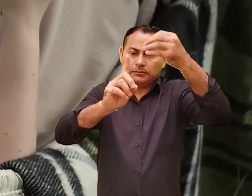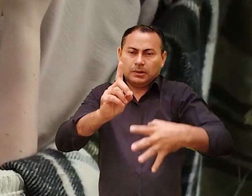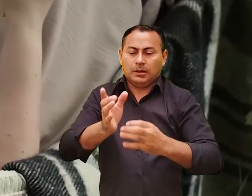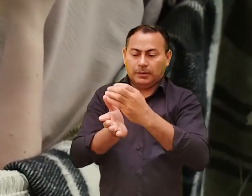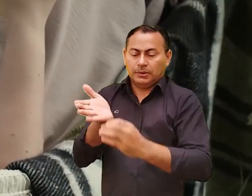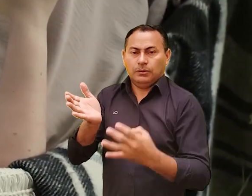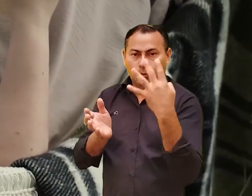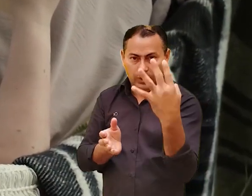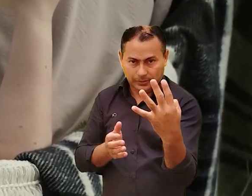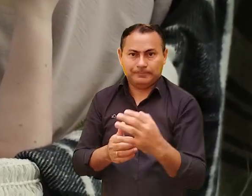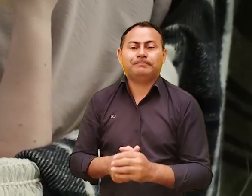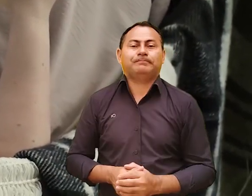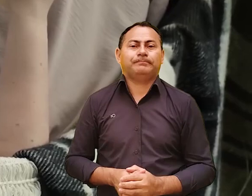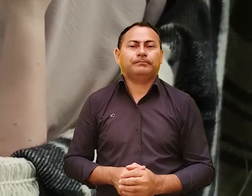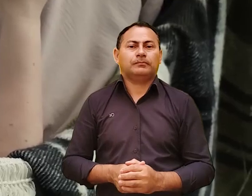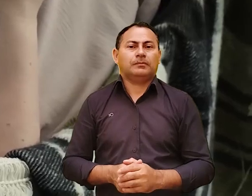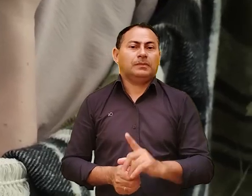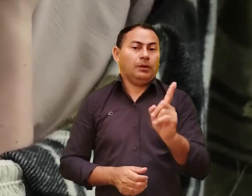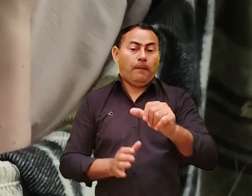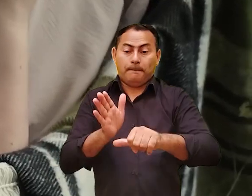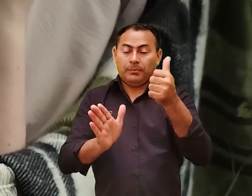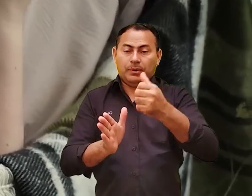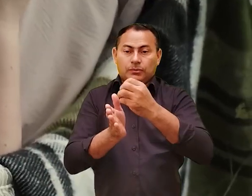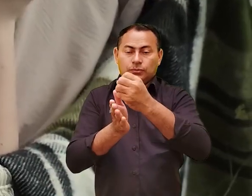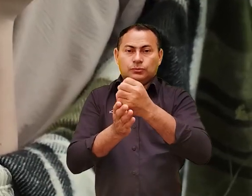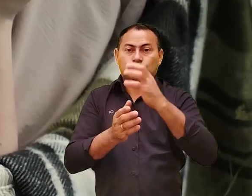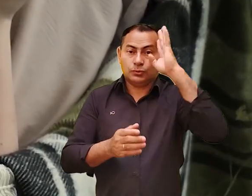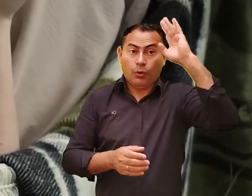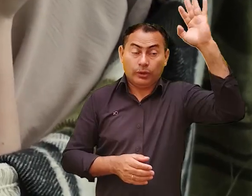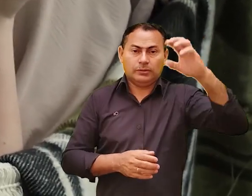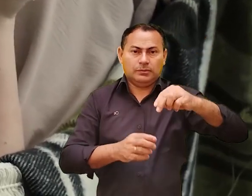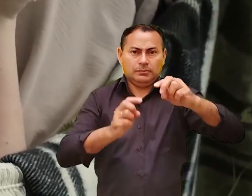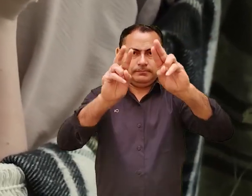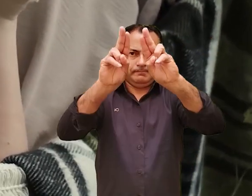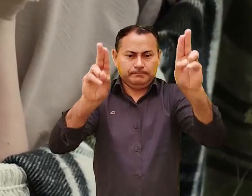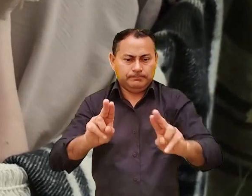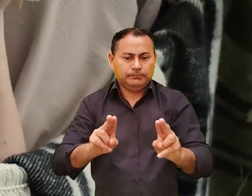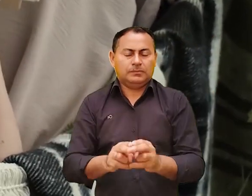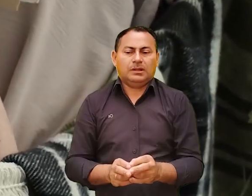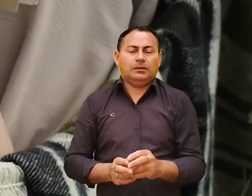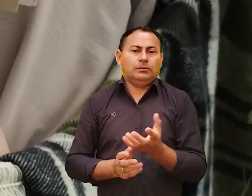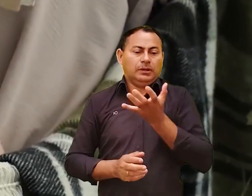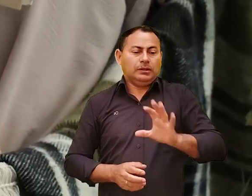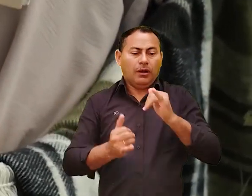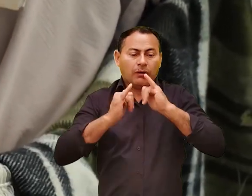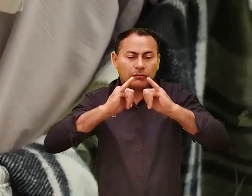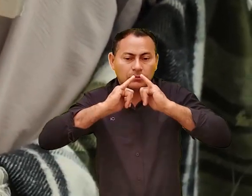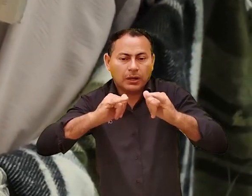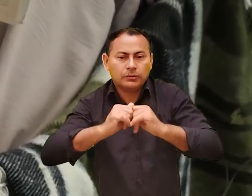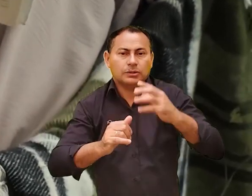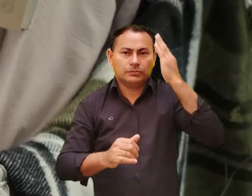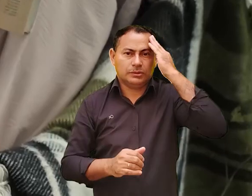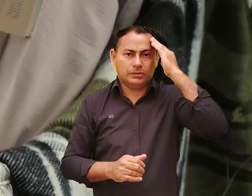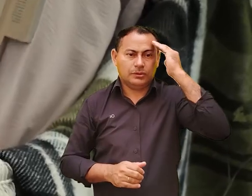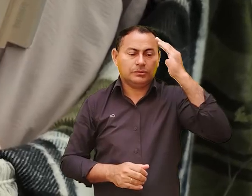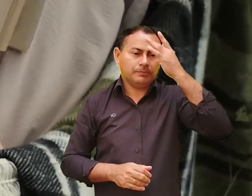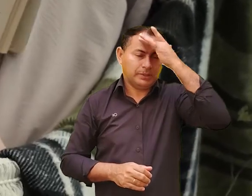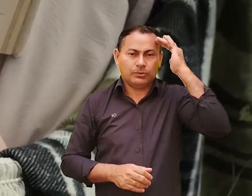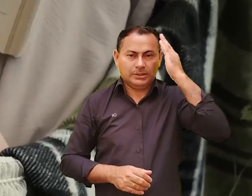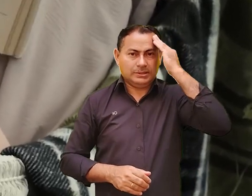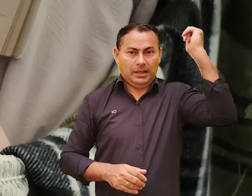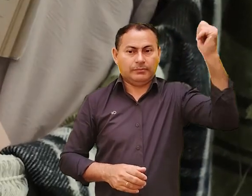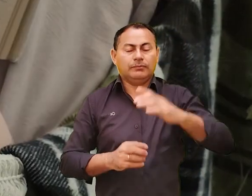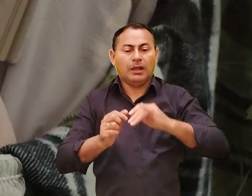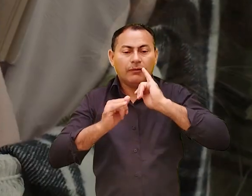no capítulo 4. Esse não foi o primeiro sonho que Nabucodonosor teve, que recusou-se a contar aos seus sábios. Ele contou